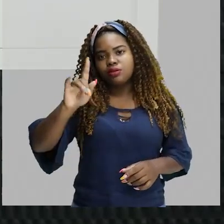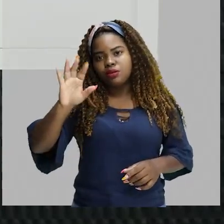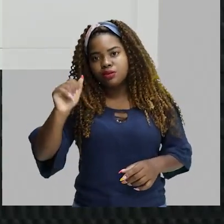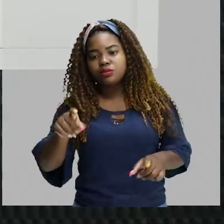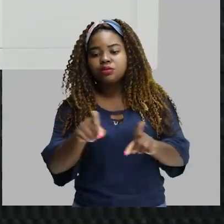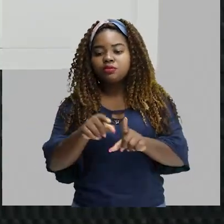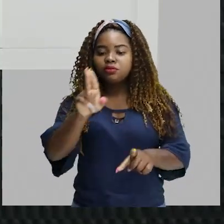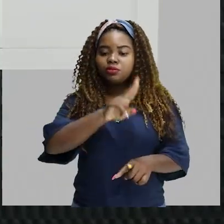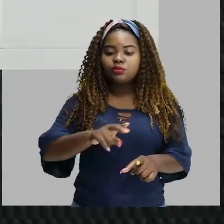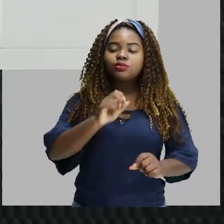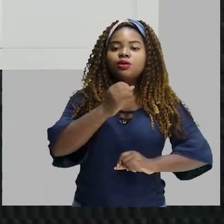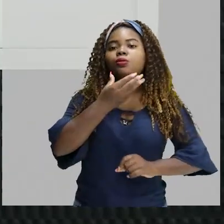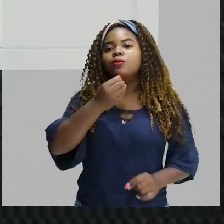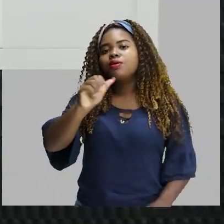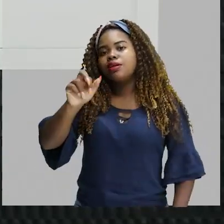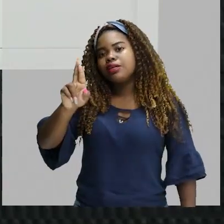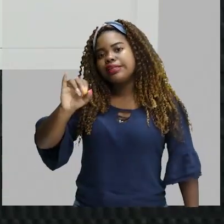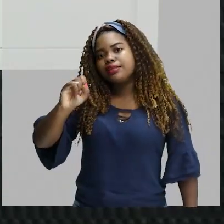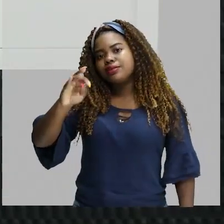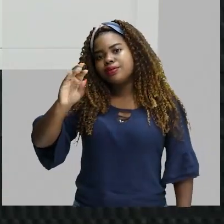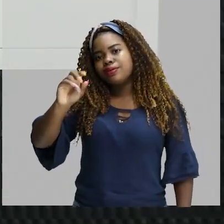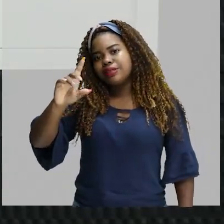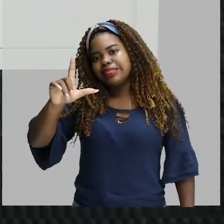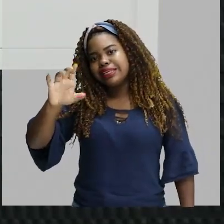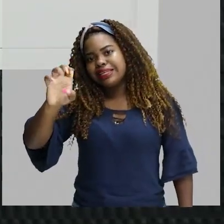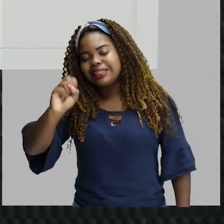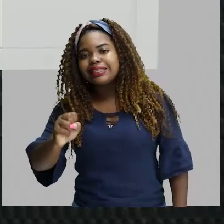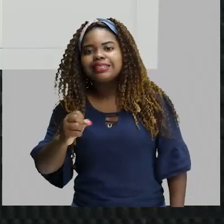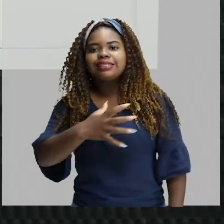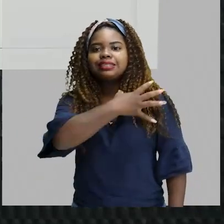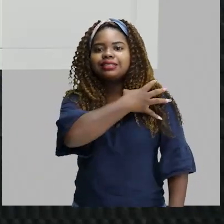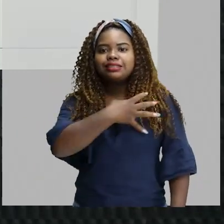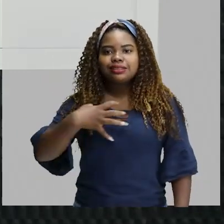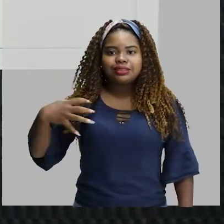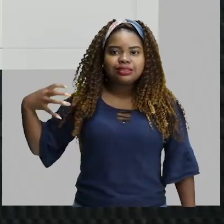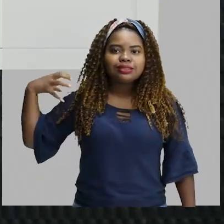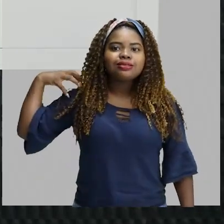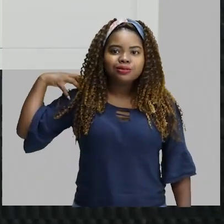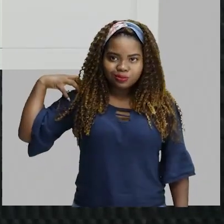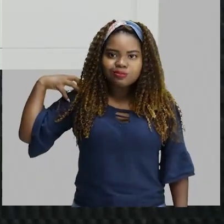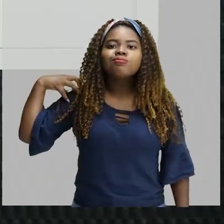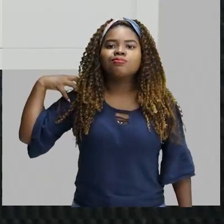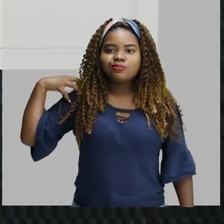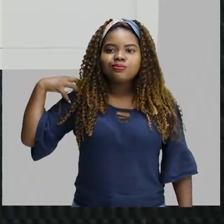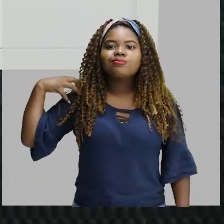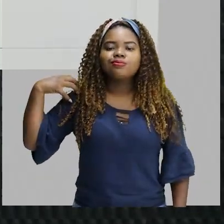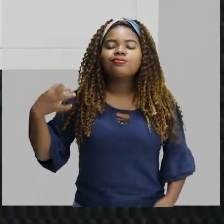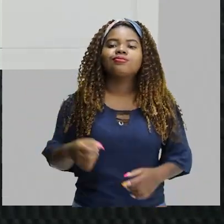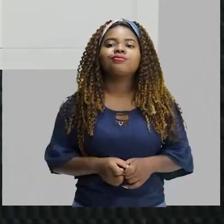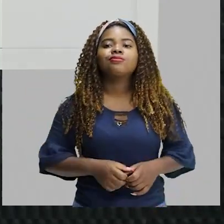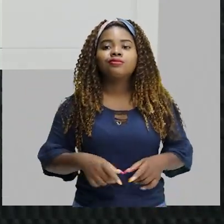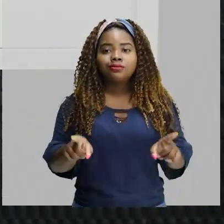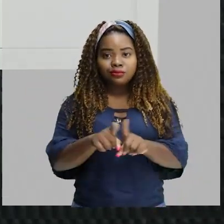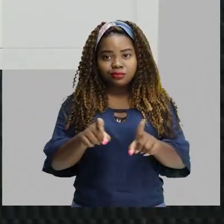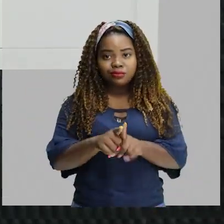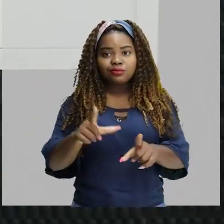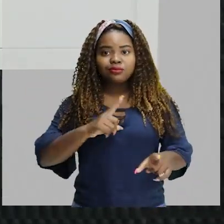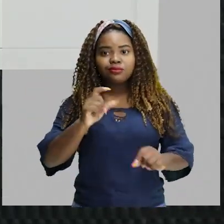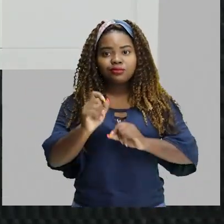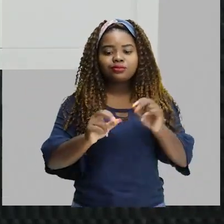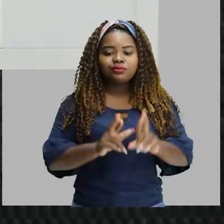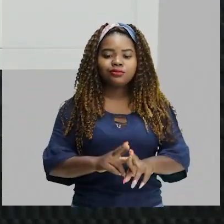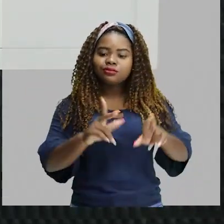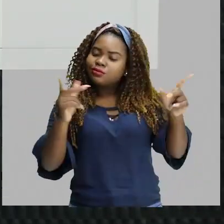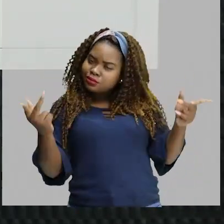Aristóteles, a lógica clássica, a lógica moderna está um pouco mais à frente. Eu vou até fazer uma diferenciação entre elas aqui, para que você possa perceber que